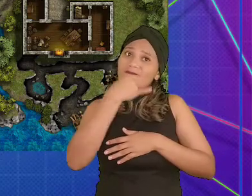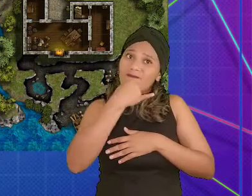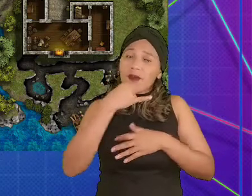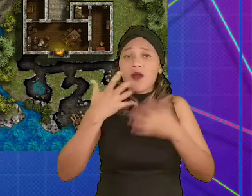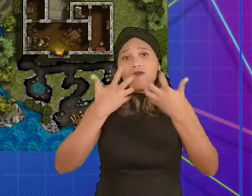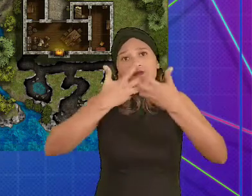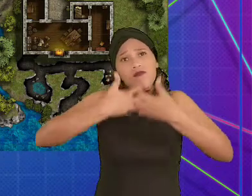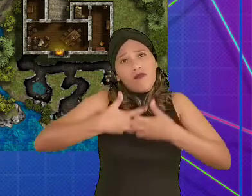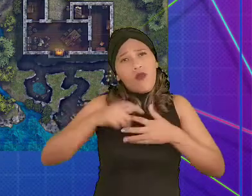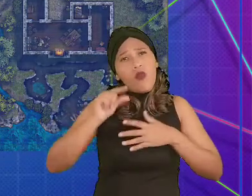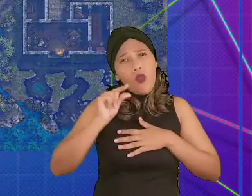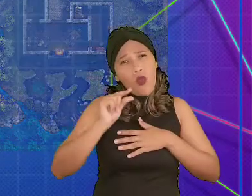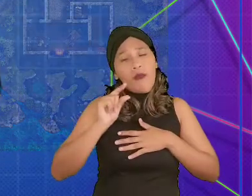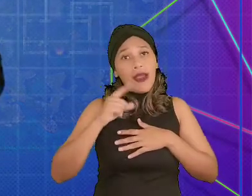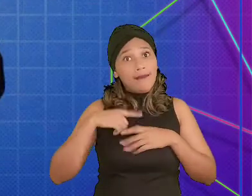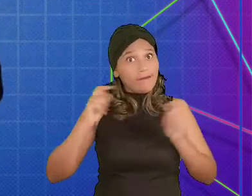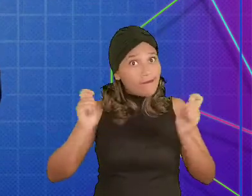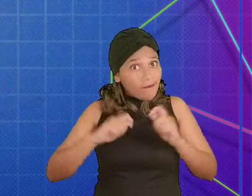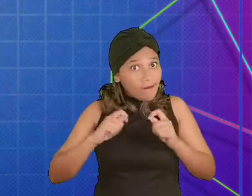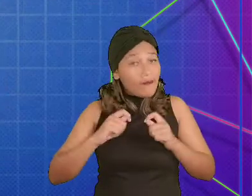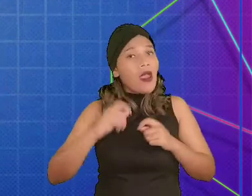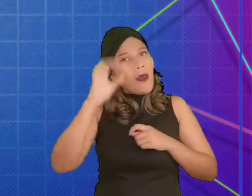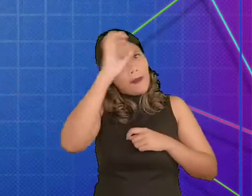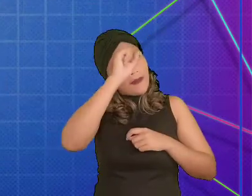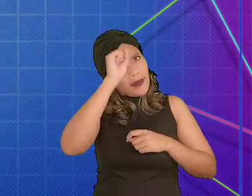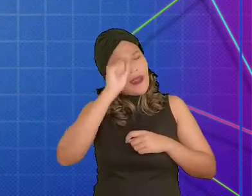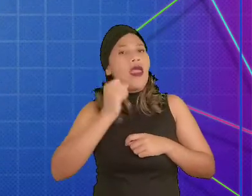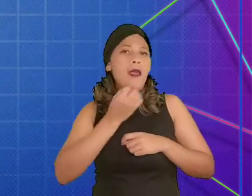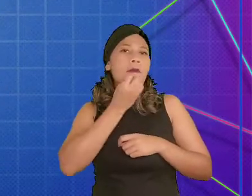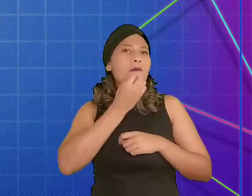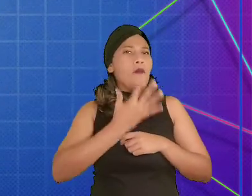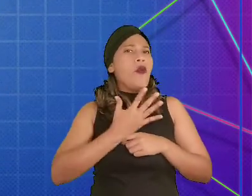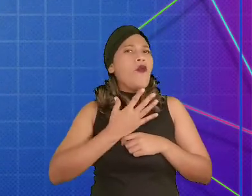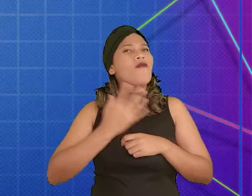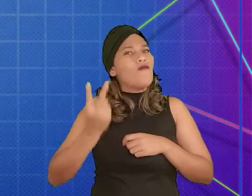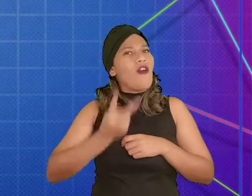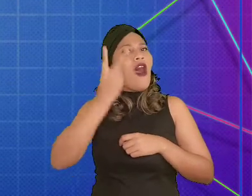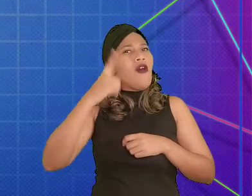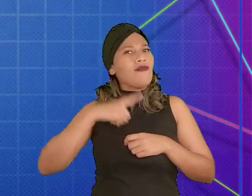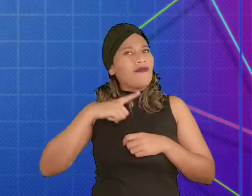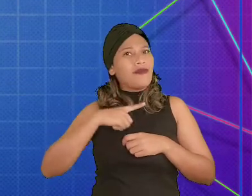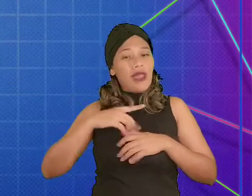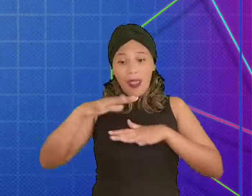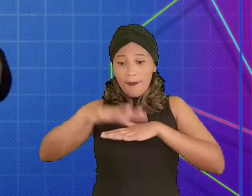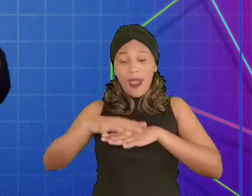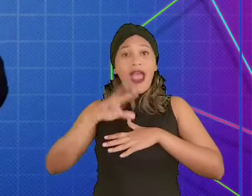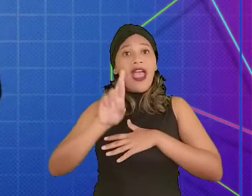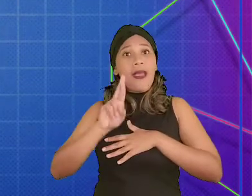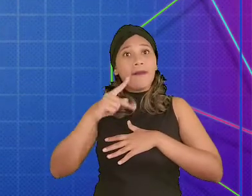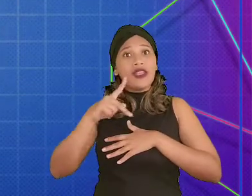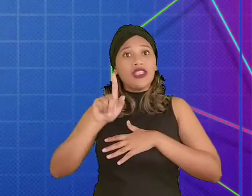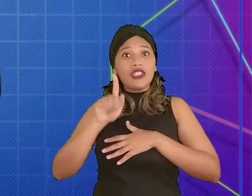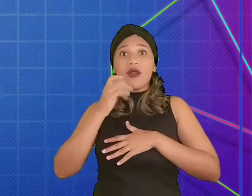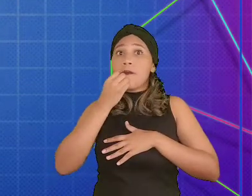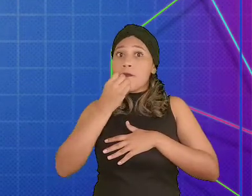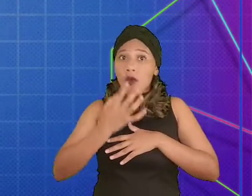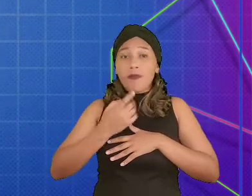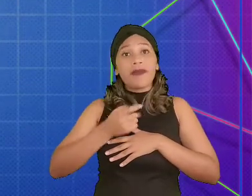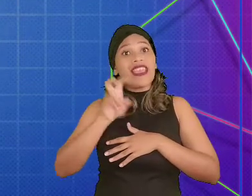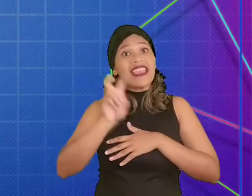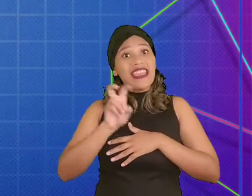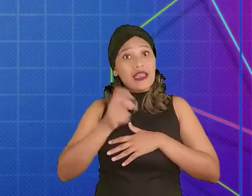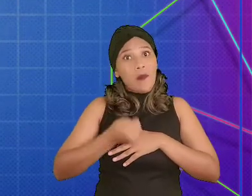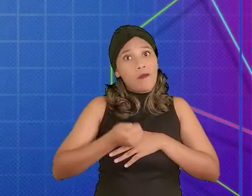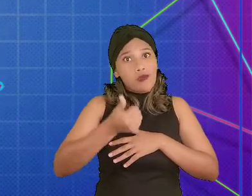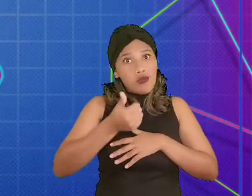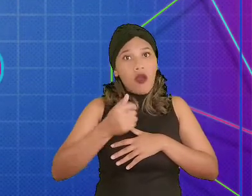pouco mais complexo de se usar, mas se quiser dominar, vale a pena. Ótimo para fazer mapas de RPG. E por último, minha quinta dica são